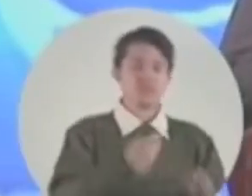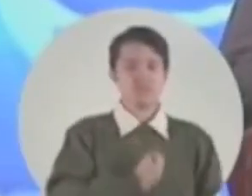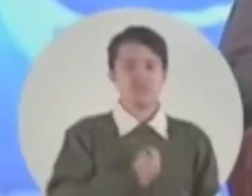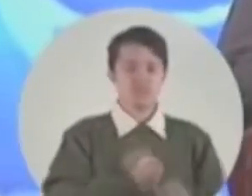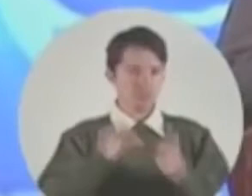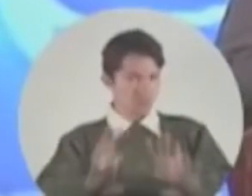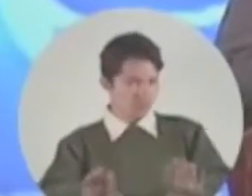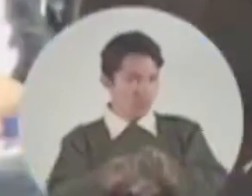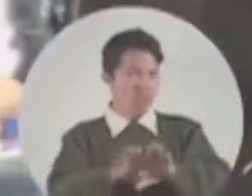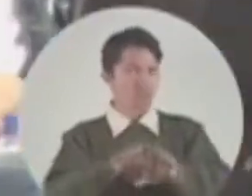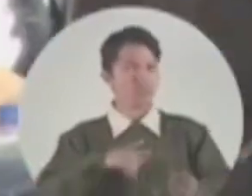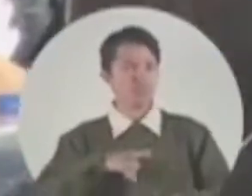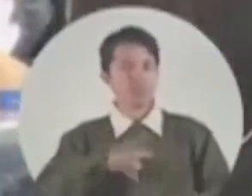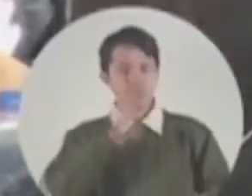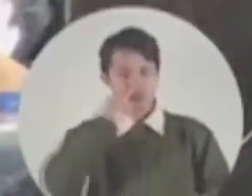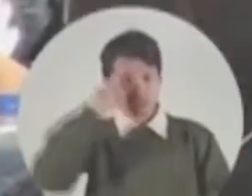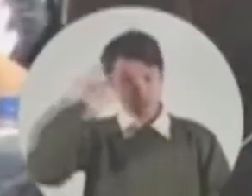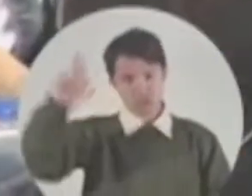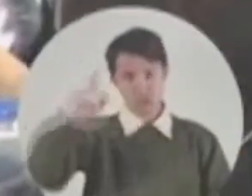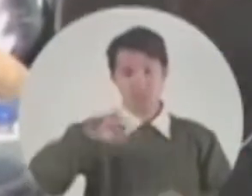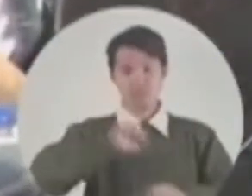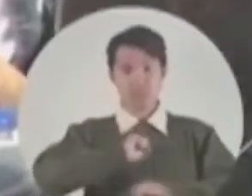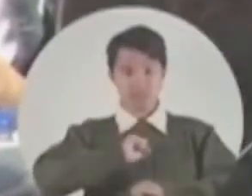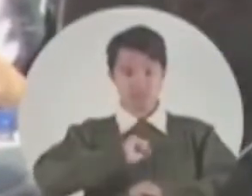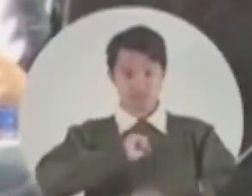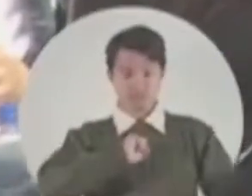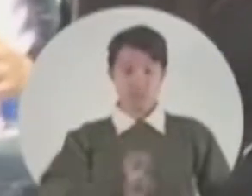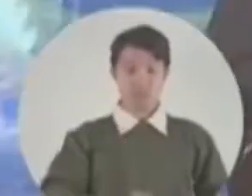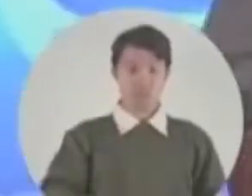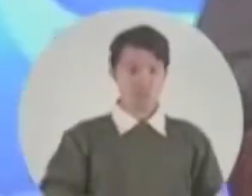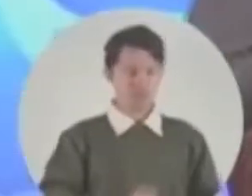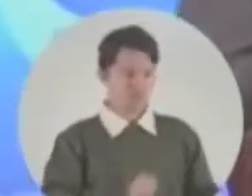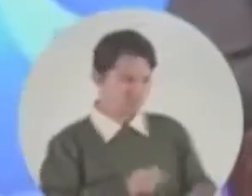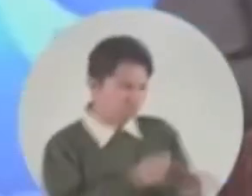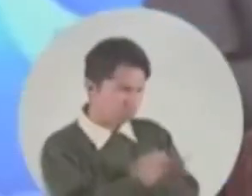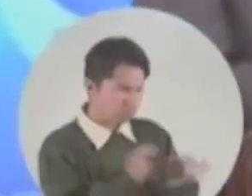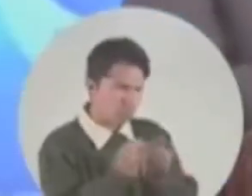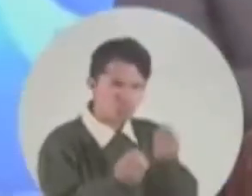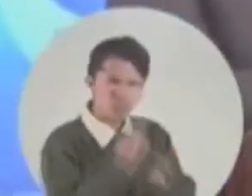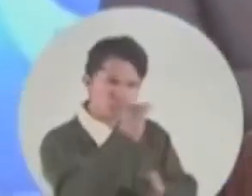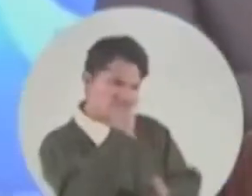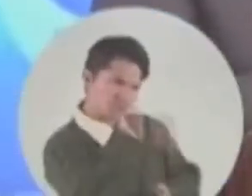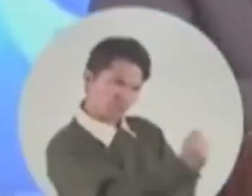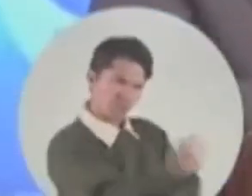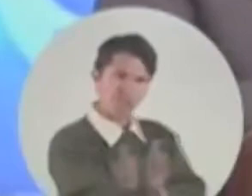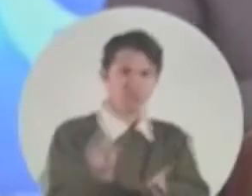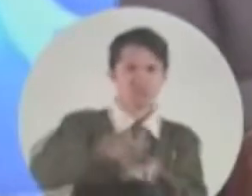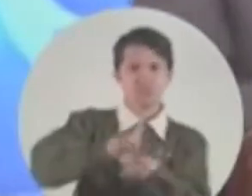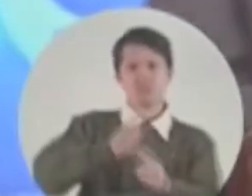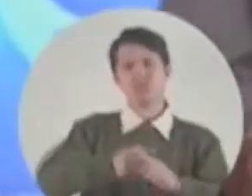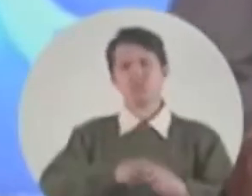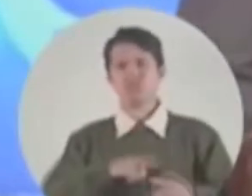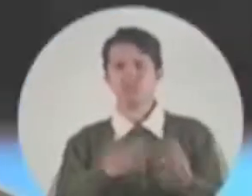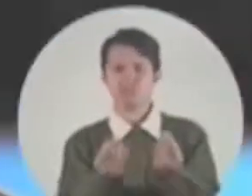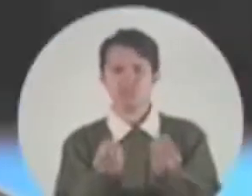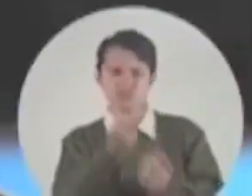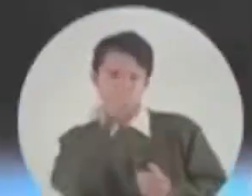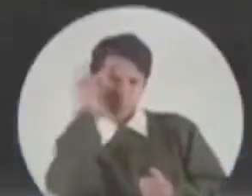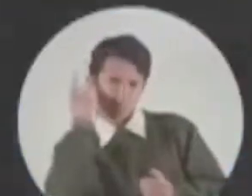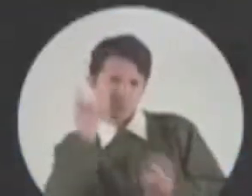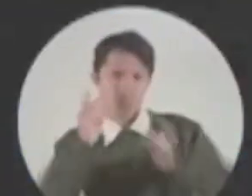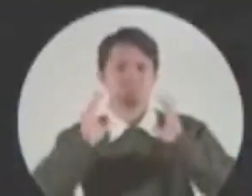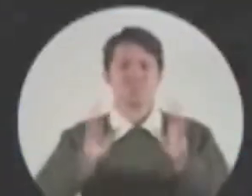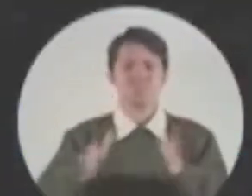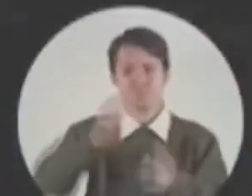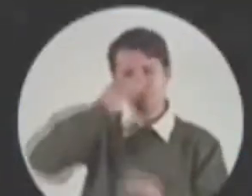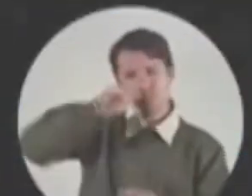também Lázaro, pois por causa dele, muitos estavam se afastando dos judeus